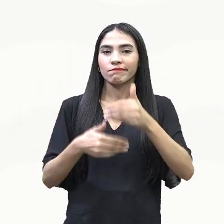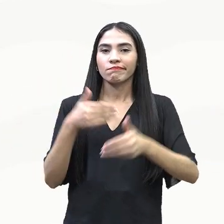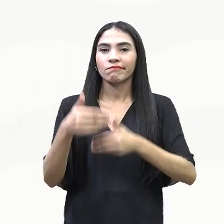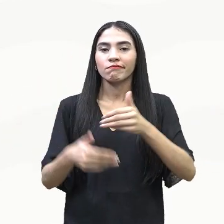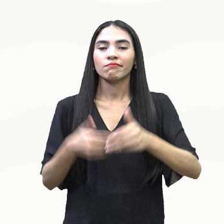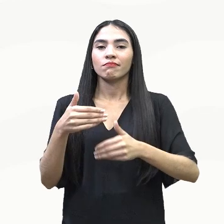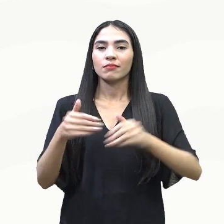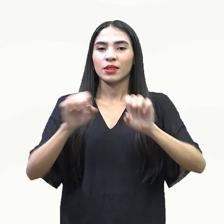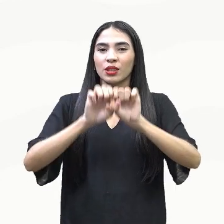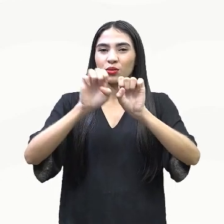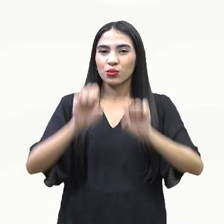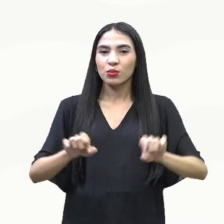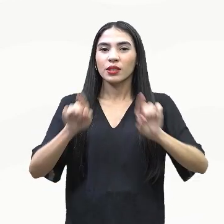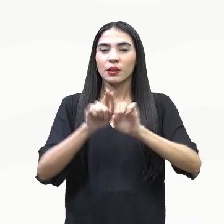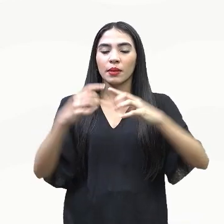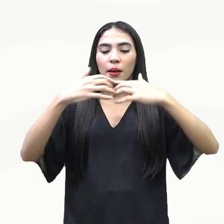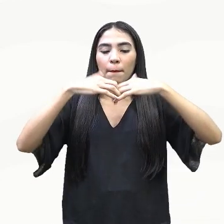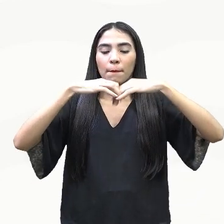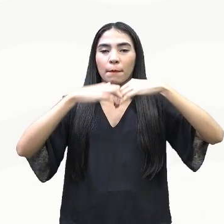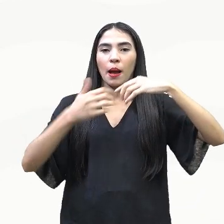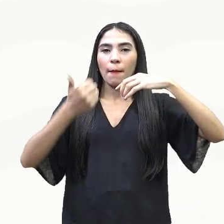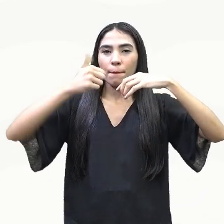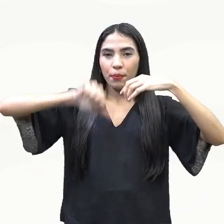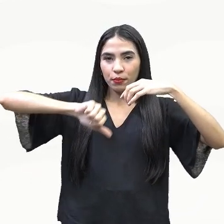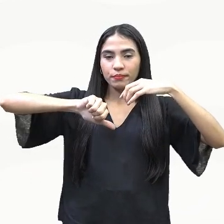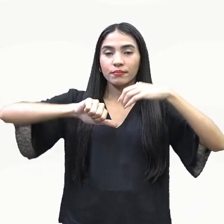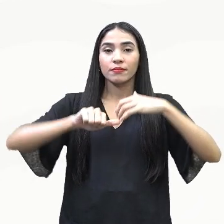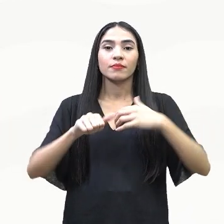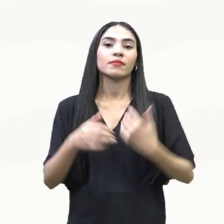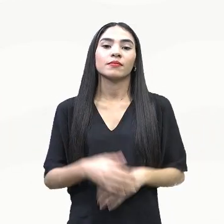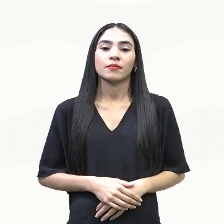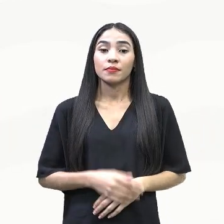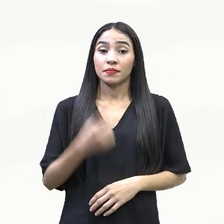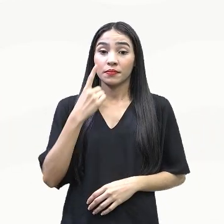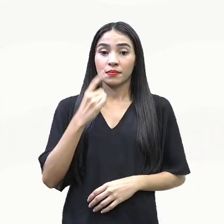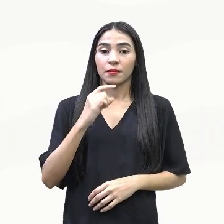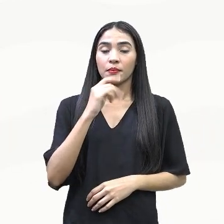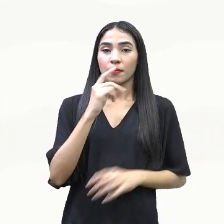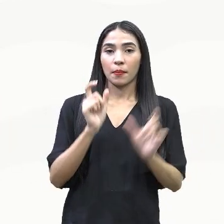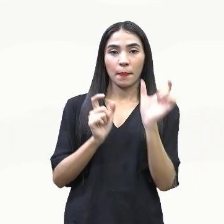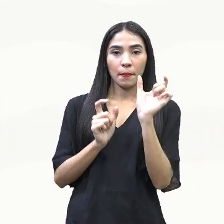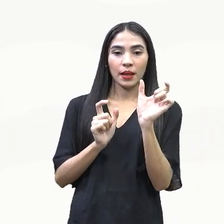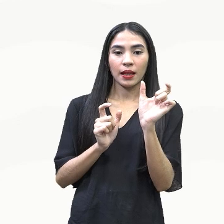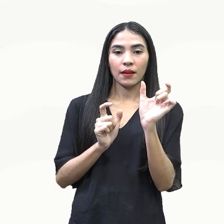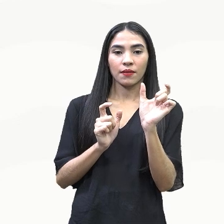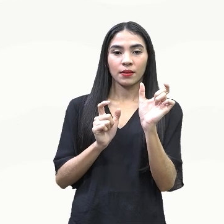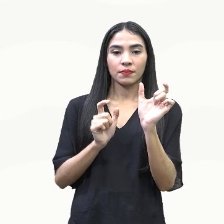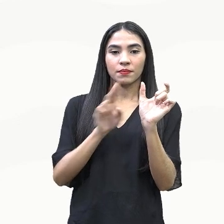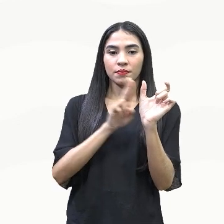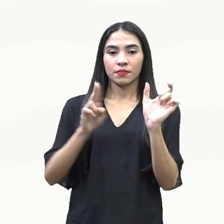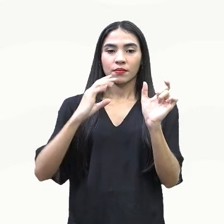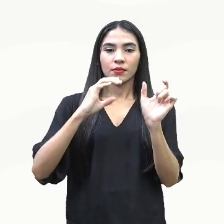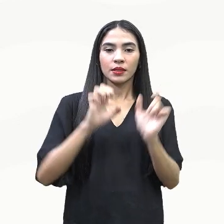própria estrutura desse órgão. Então, quando nós vemos aqui essa palavra, que é enorme, né?